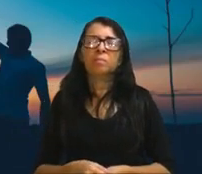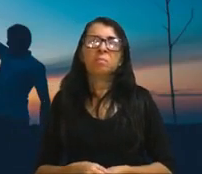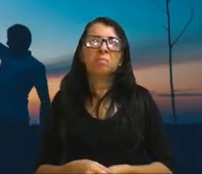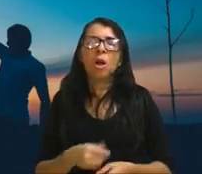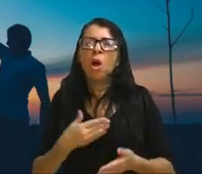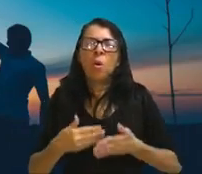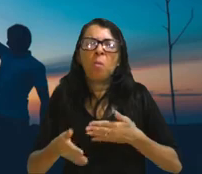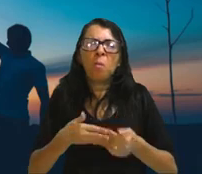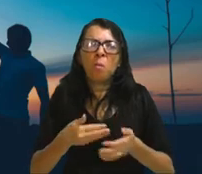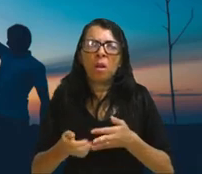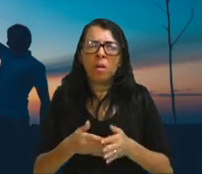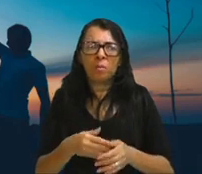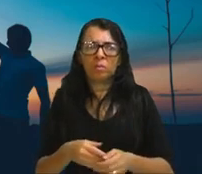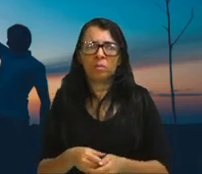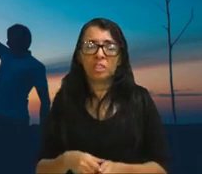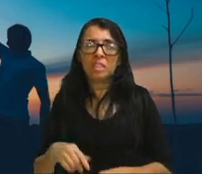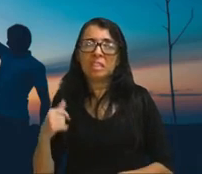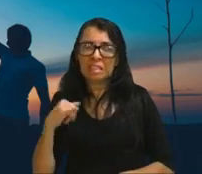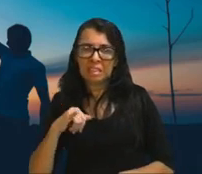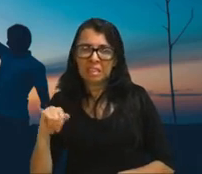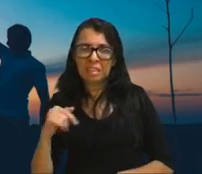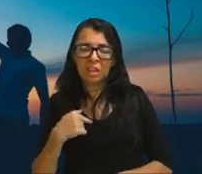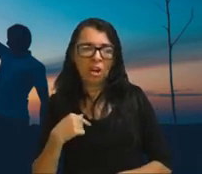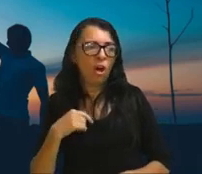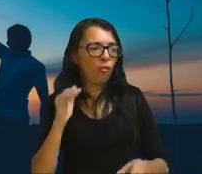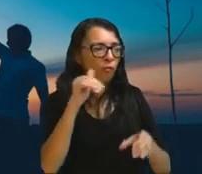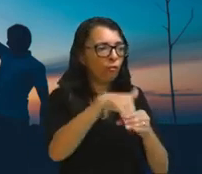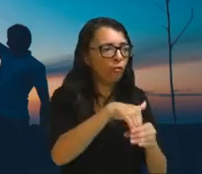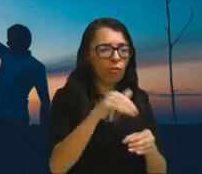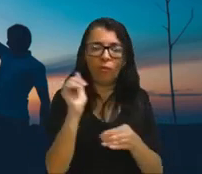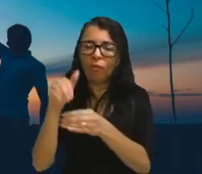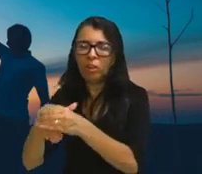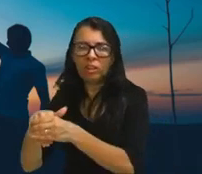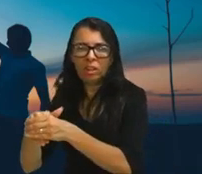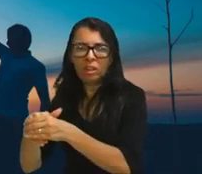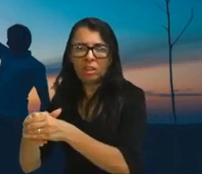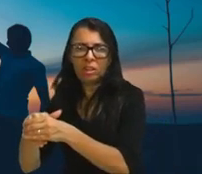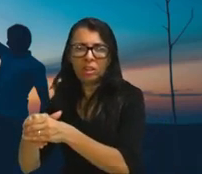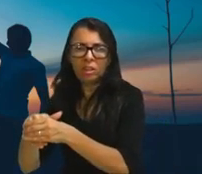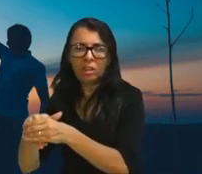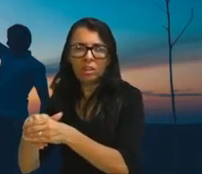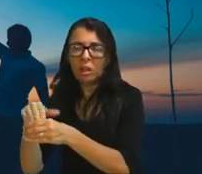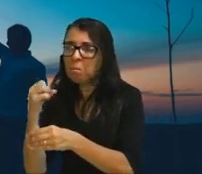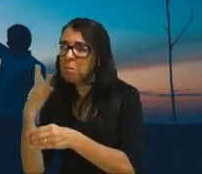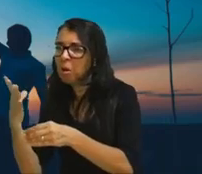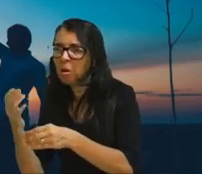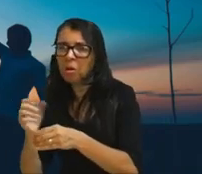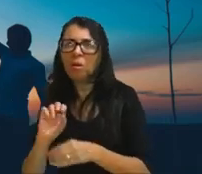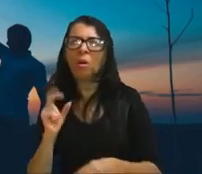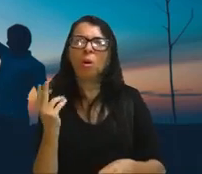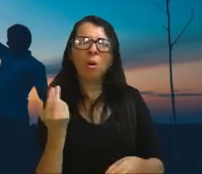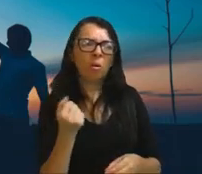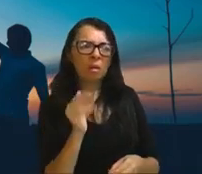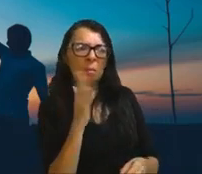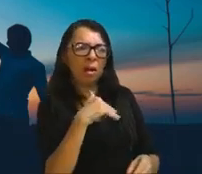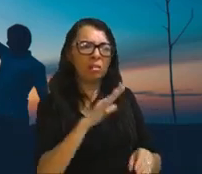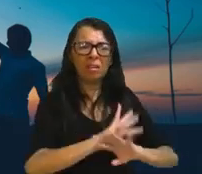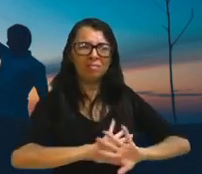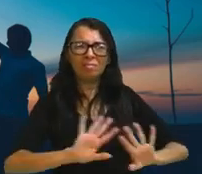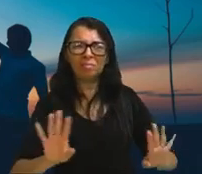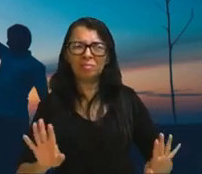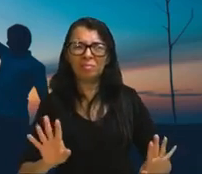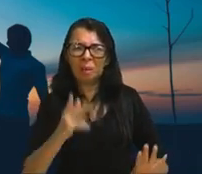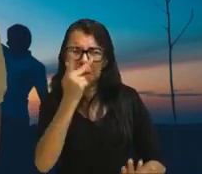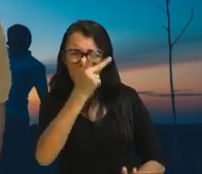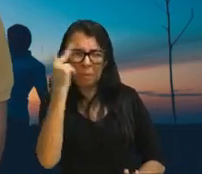devemos orar pelas nossas autoridades e não ficar apostando nada contra as nossas autoridades.